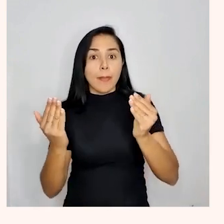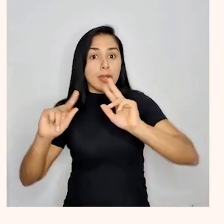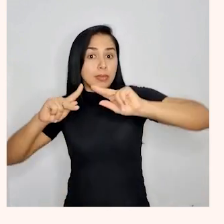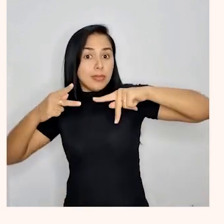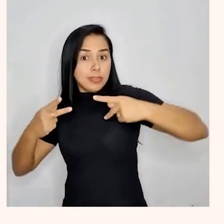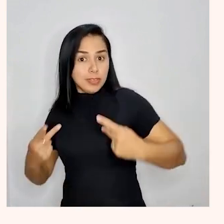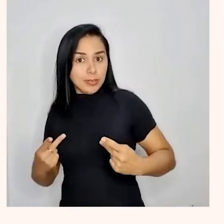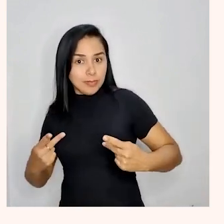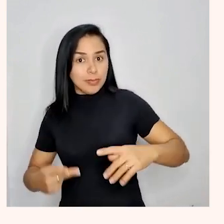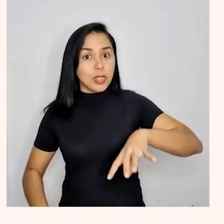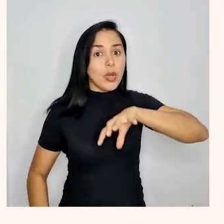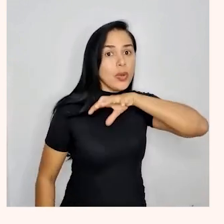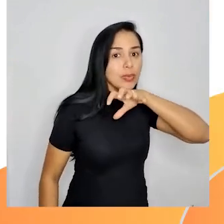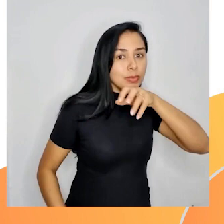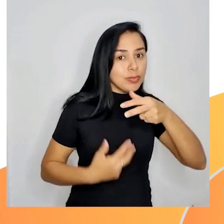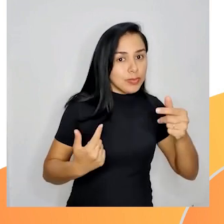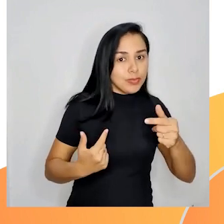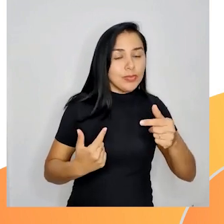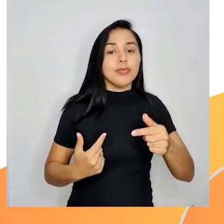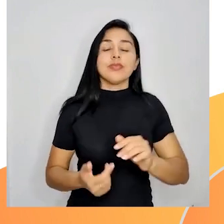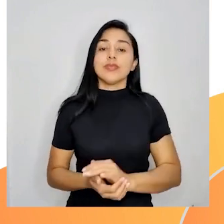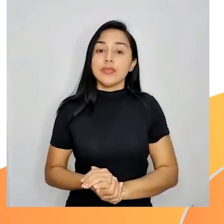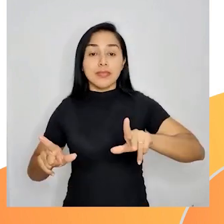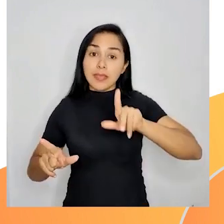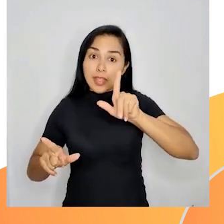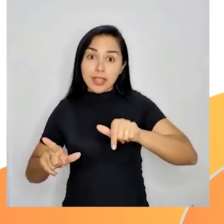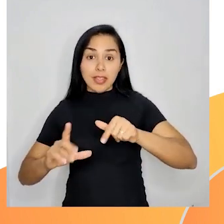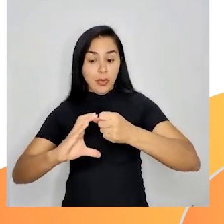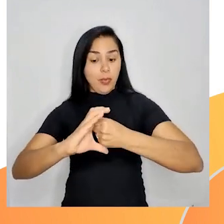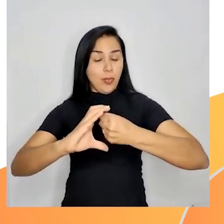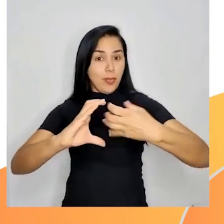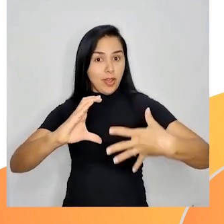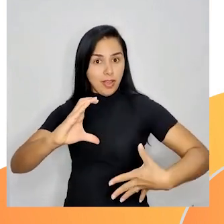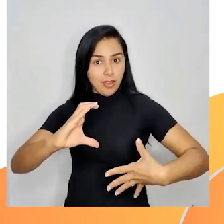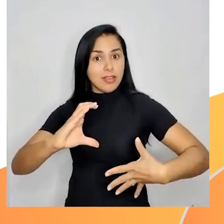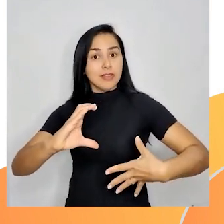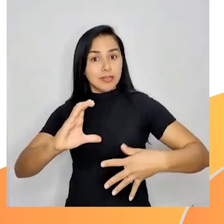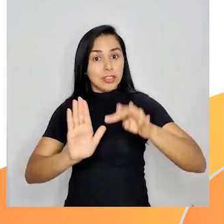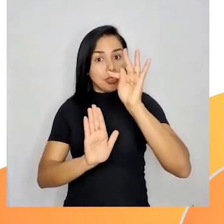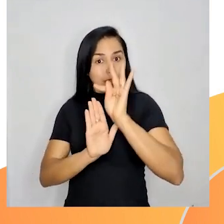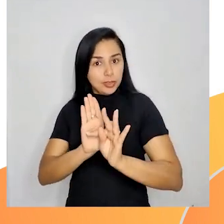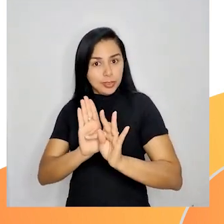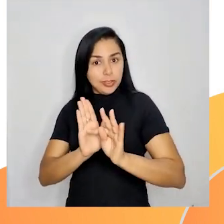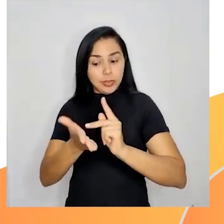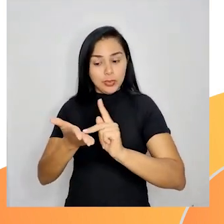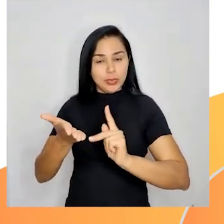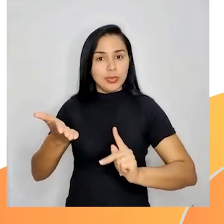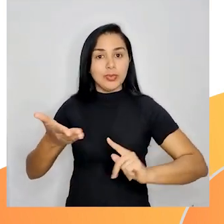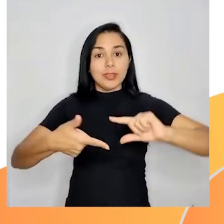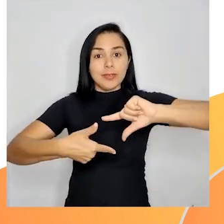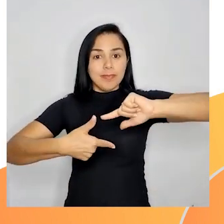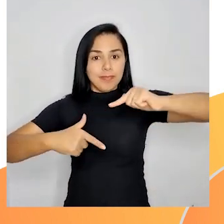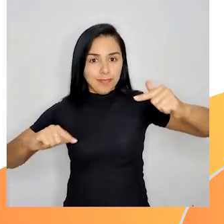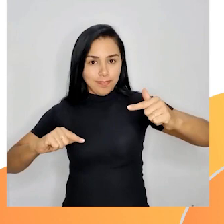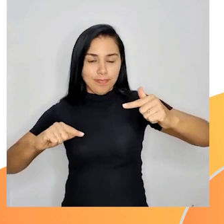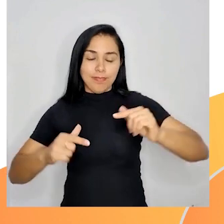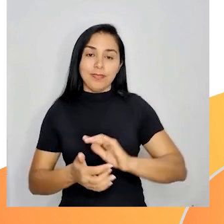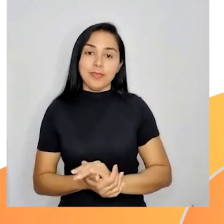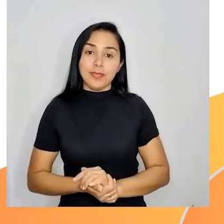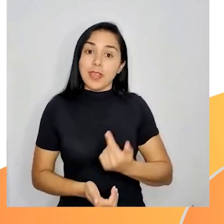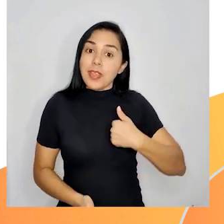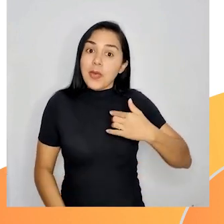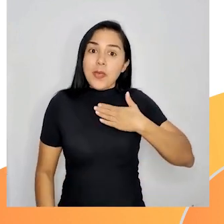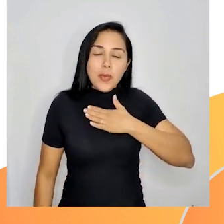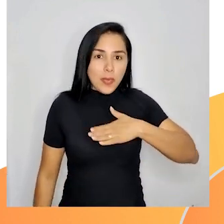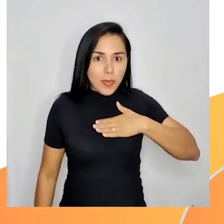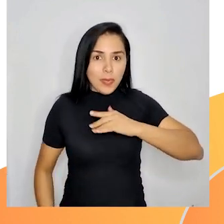animal, zoomórfica. Características do modernismo presentes do texto. Como eu gosto do modernismo. Por